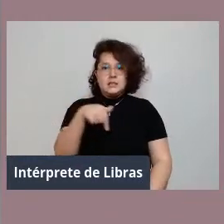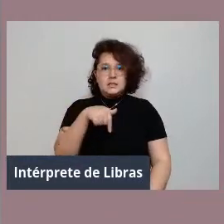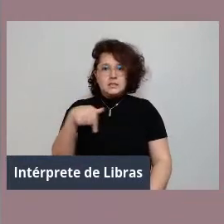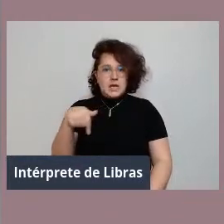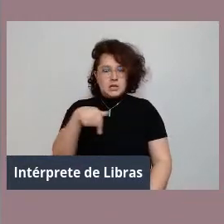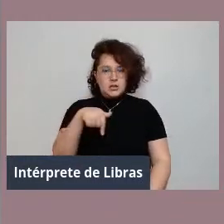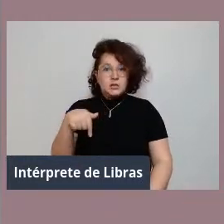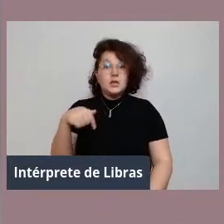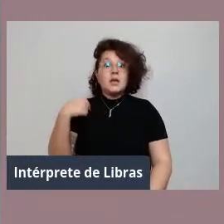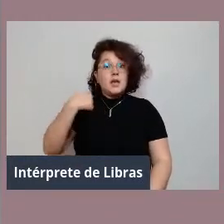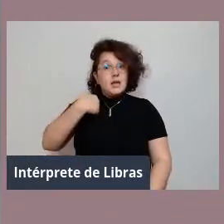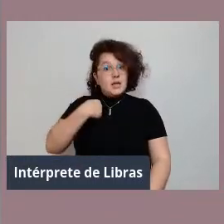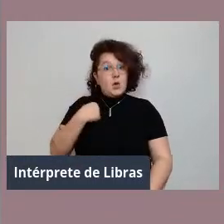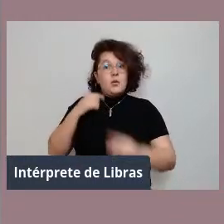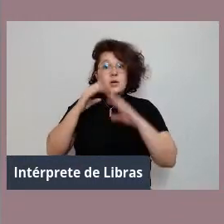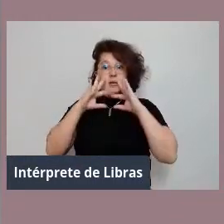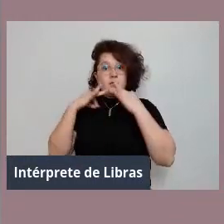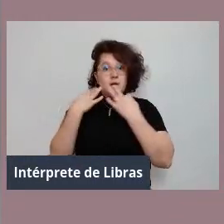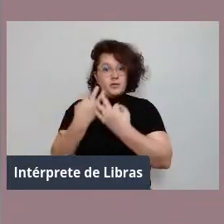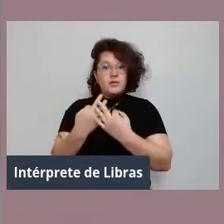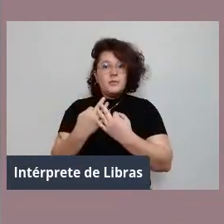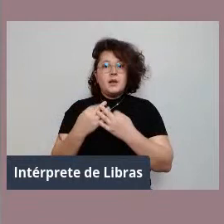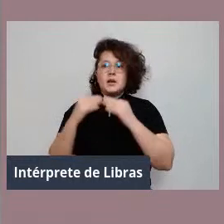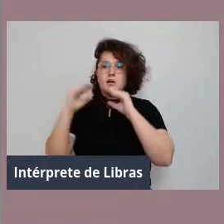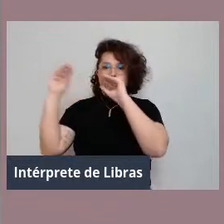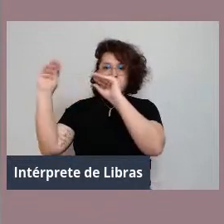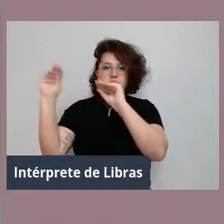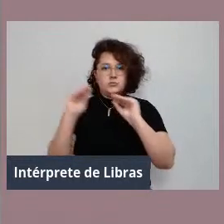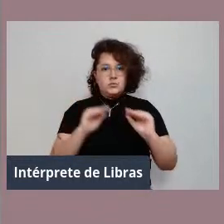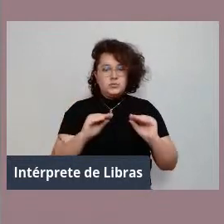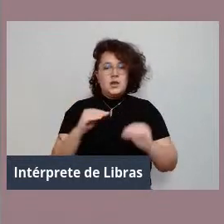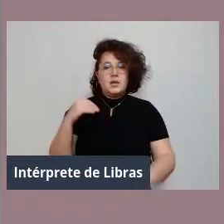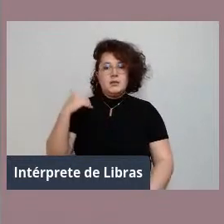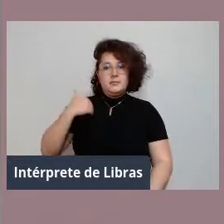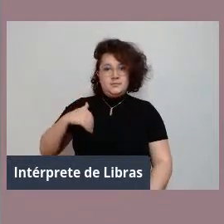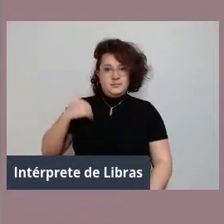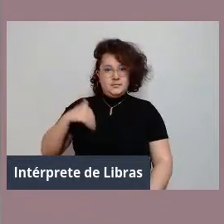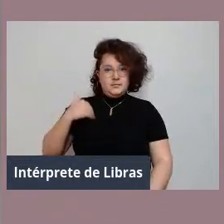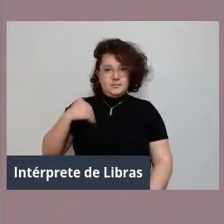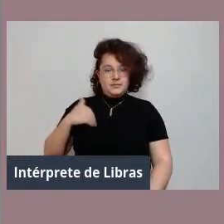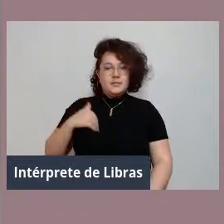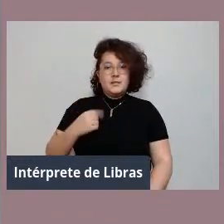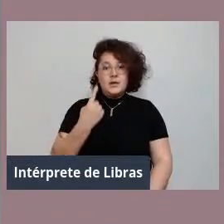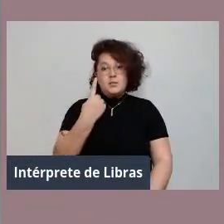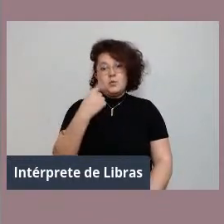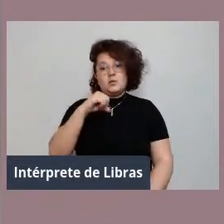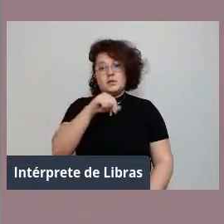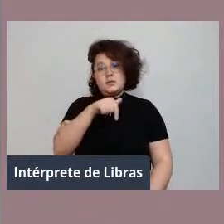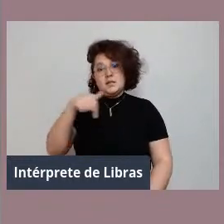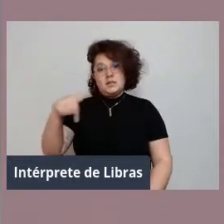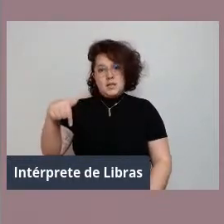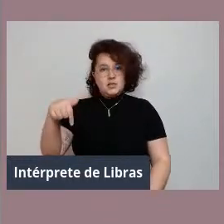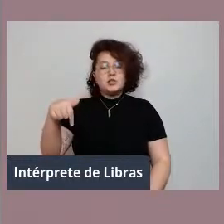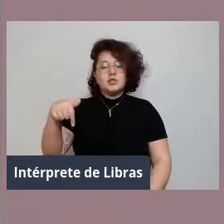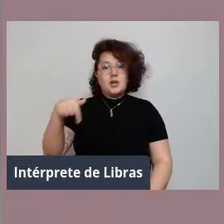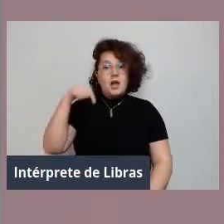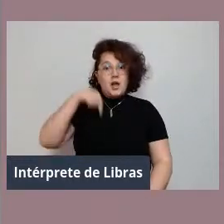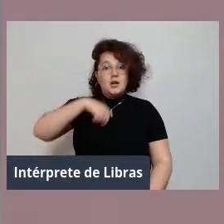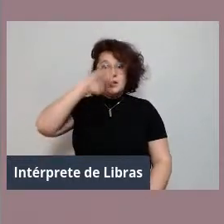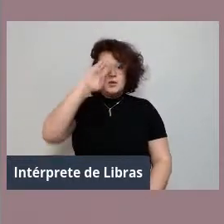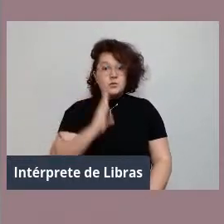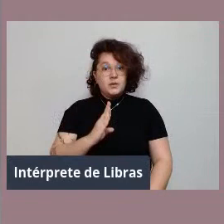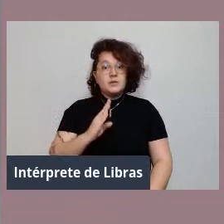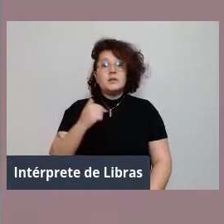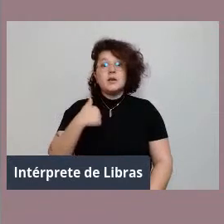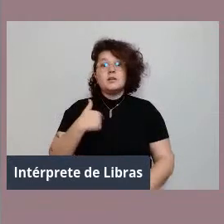vim com a minha família exilada da Argentina em 1977 para o Brasil. E a gente veio morar na Praça